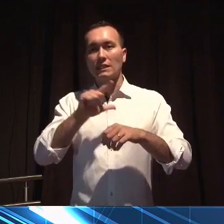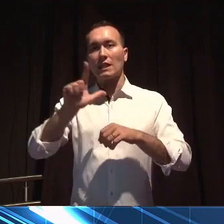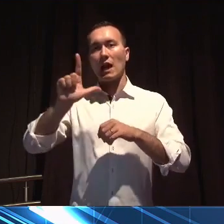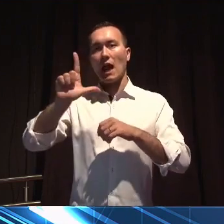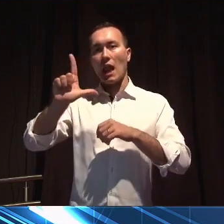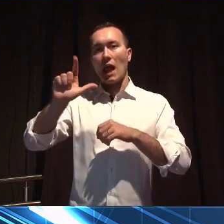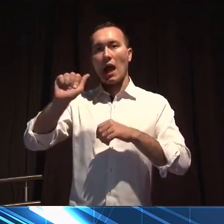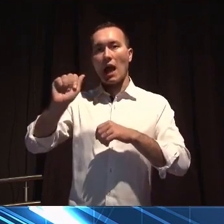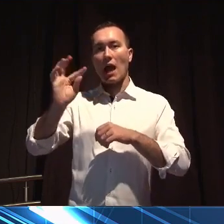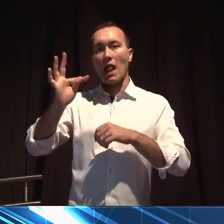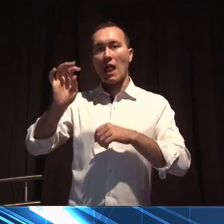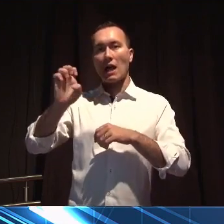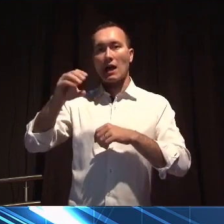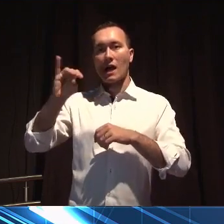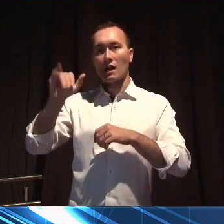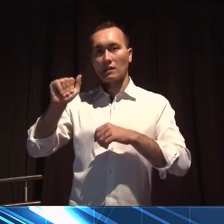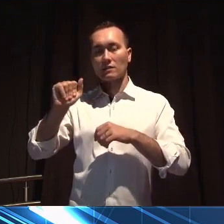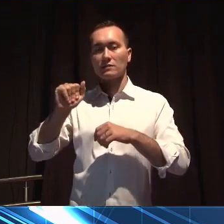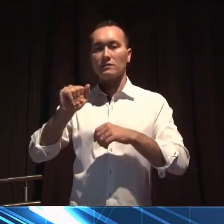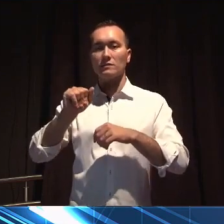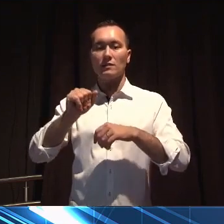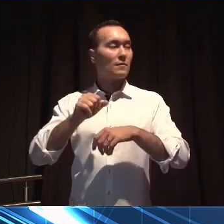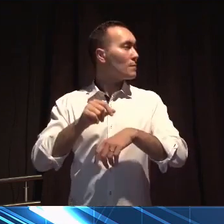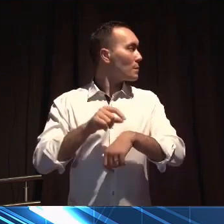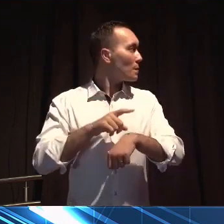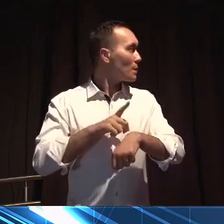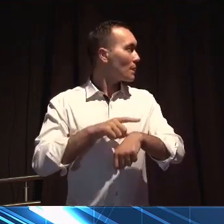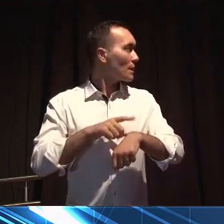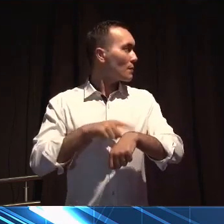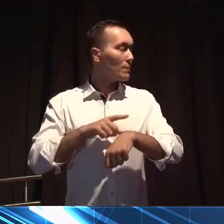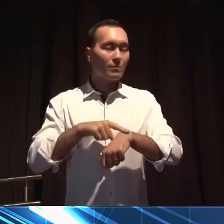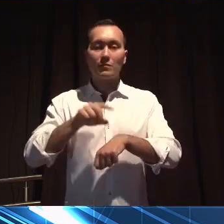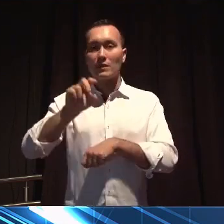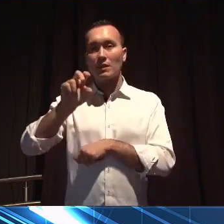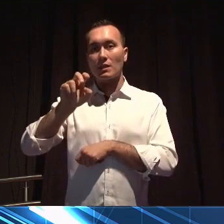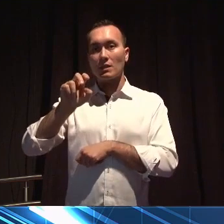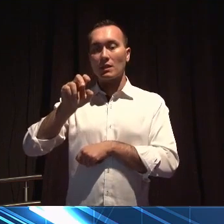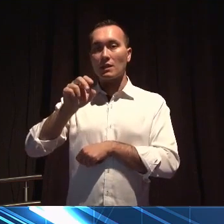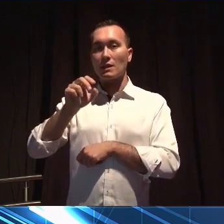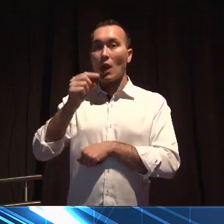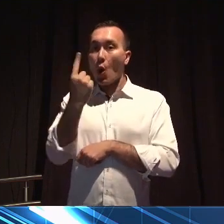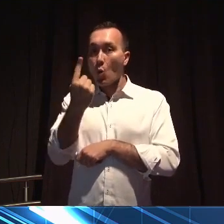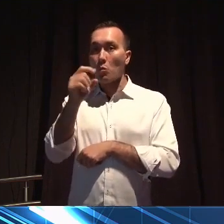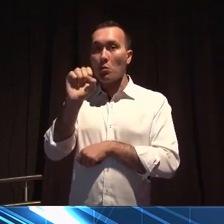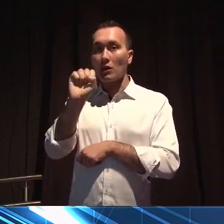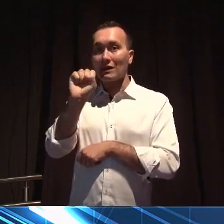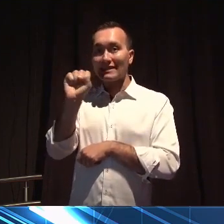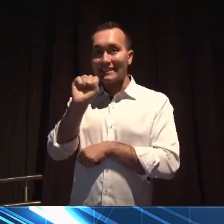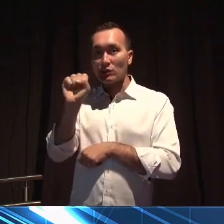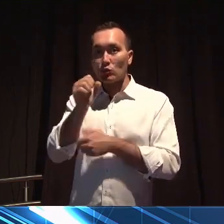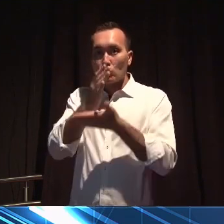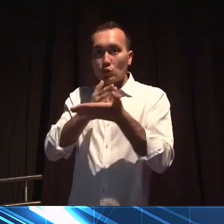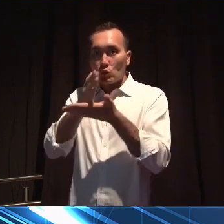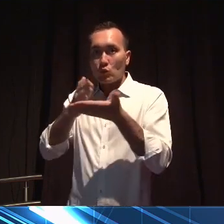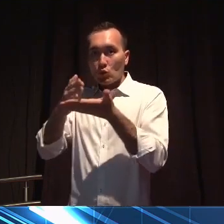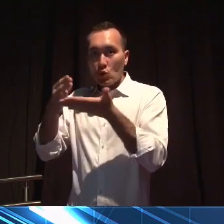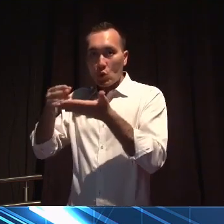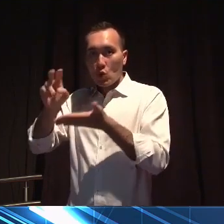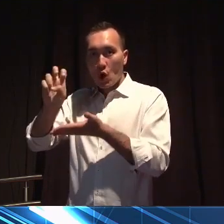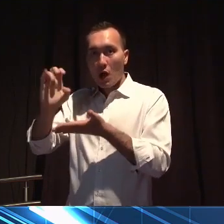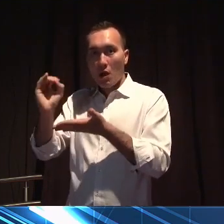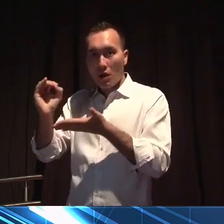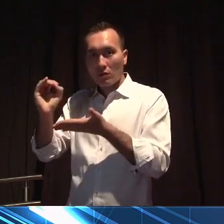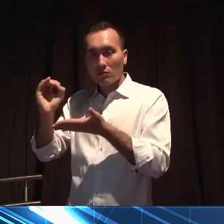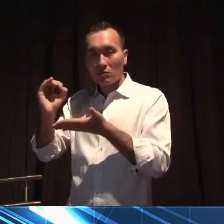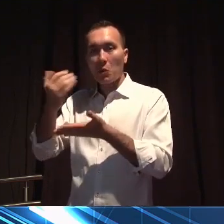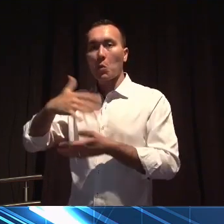escalável. Então é mais ou menos assim que a gente usa lá. A Tech Stack, que é a parte que eu queria